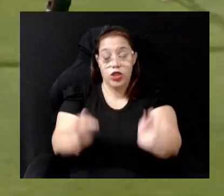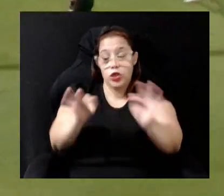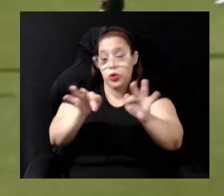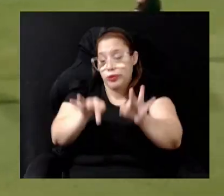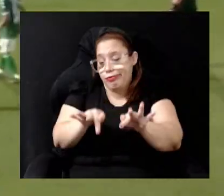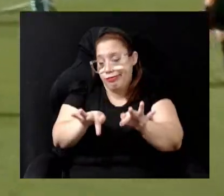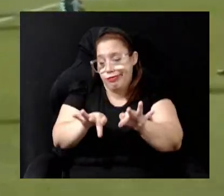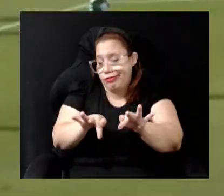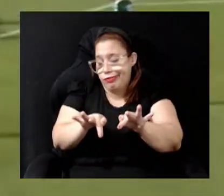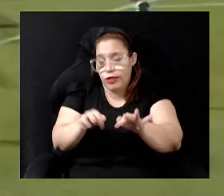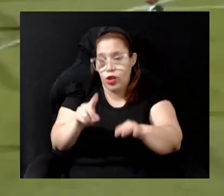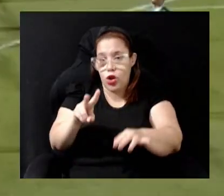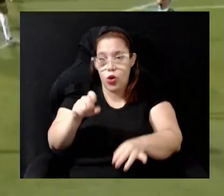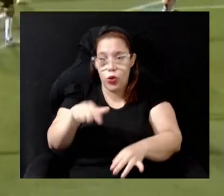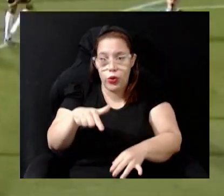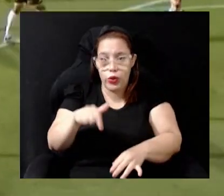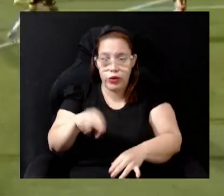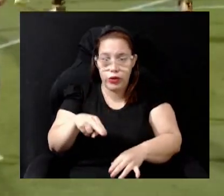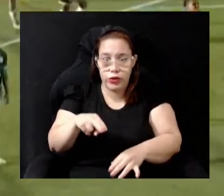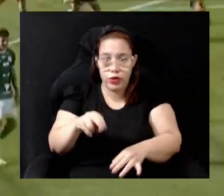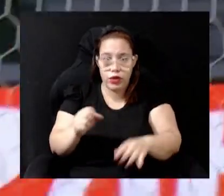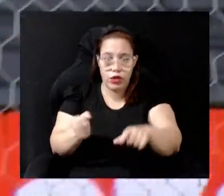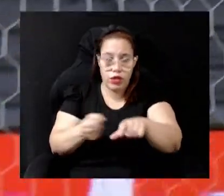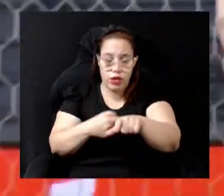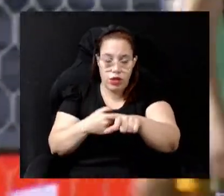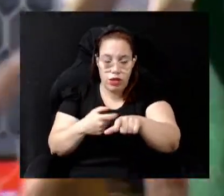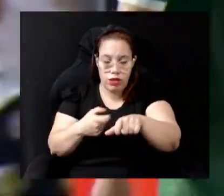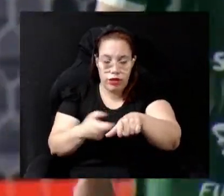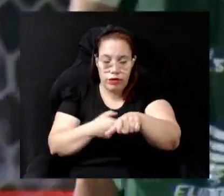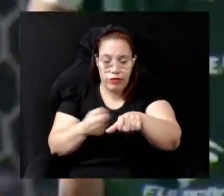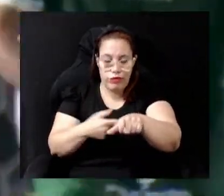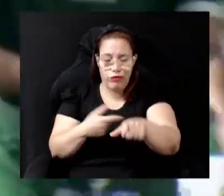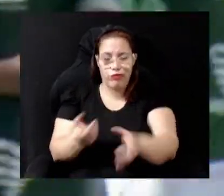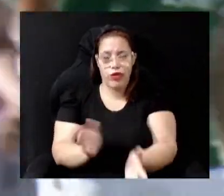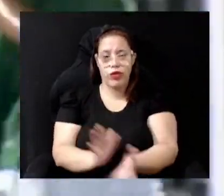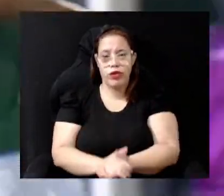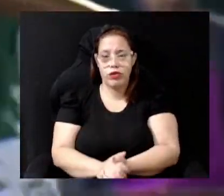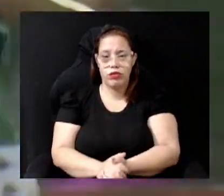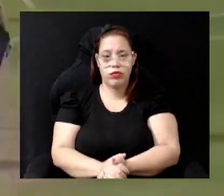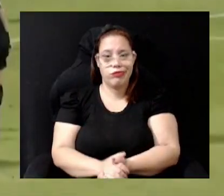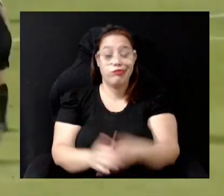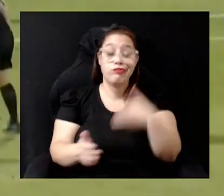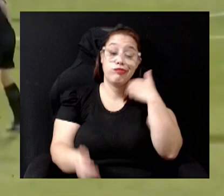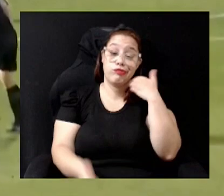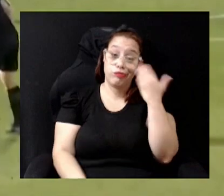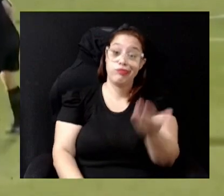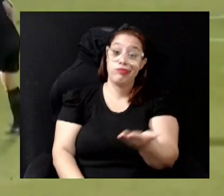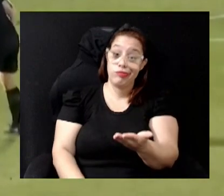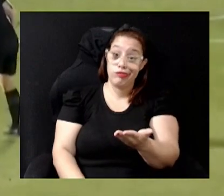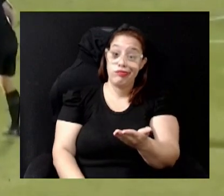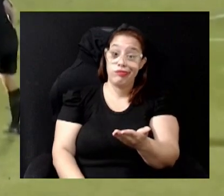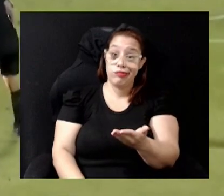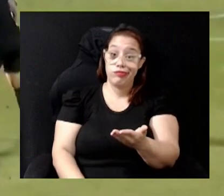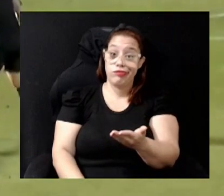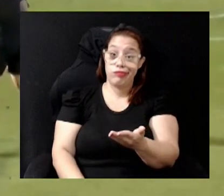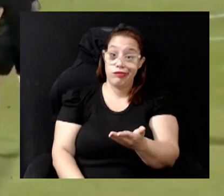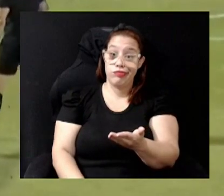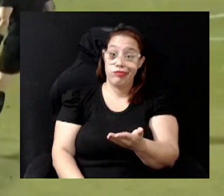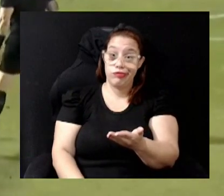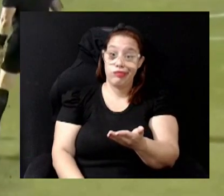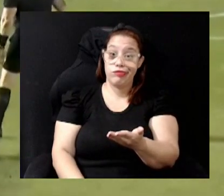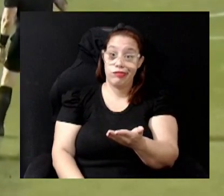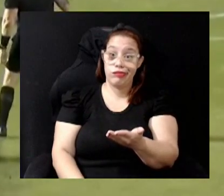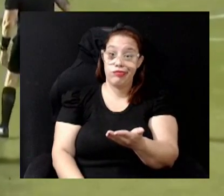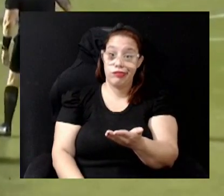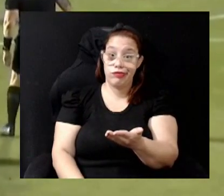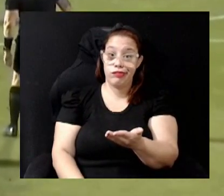cobrou falta na rede, mas pelo lado de fora. Então ficou nisso. No brinco de ouro, o Guarani 0, o Novo